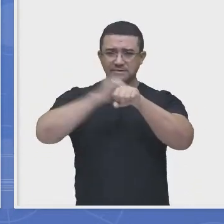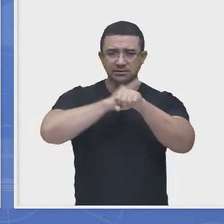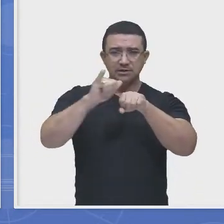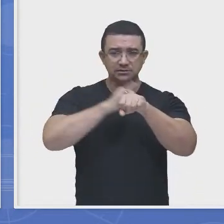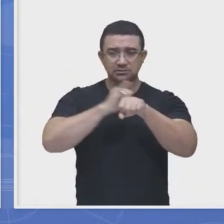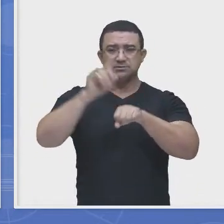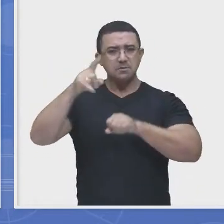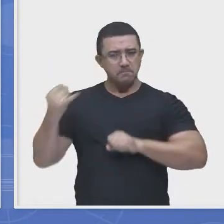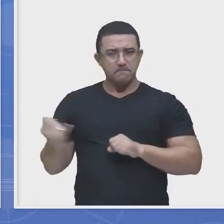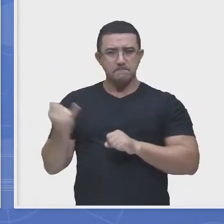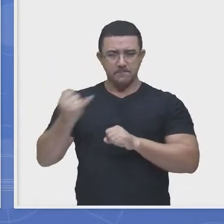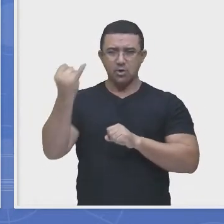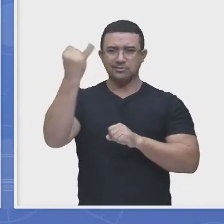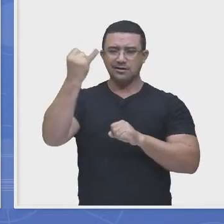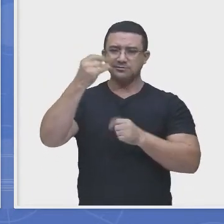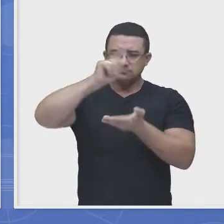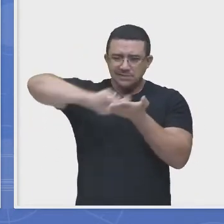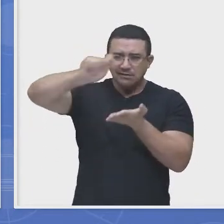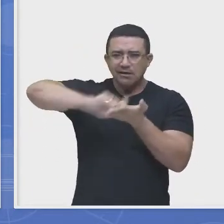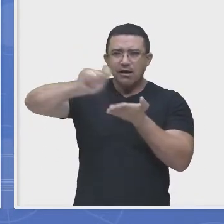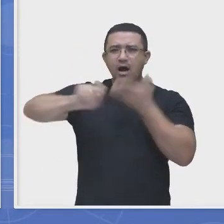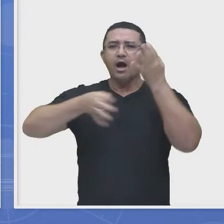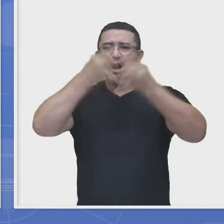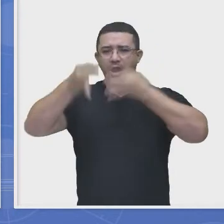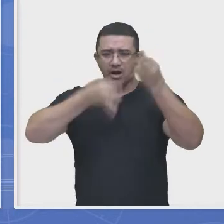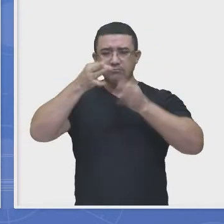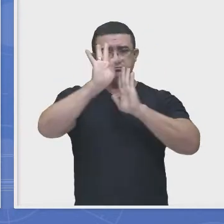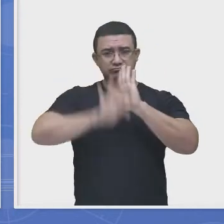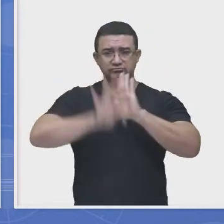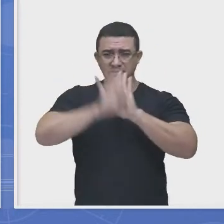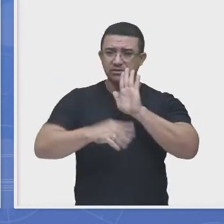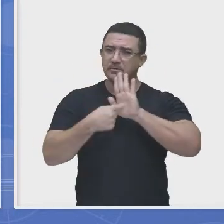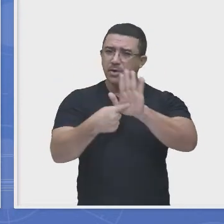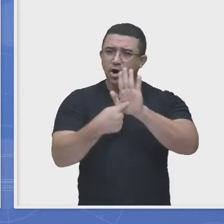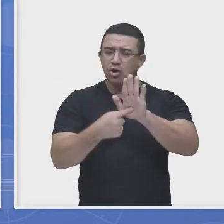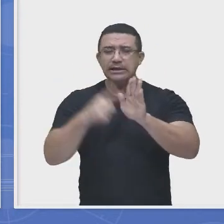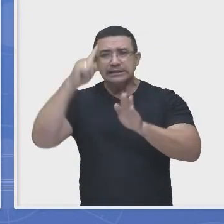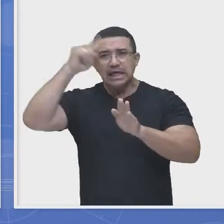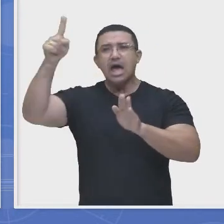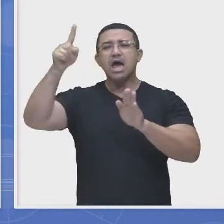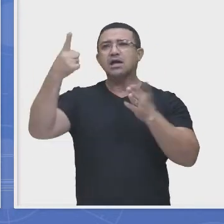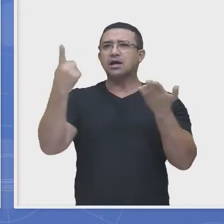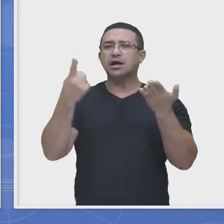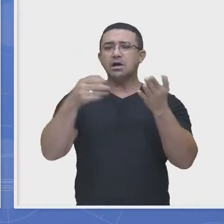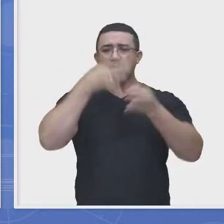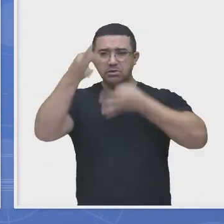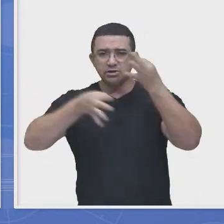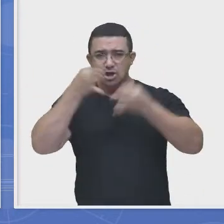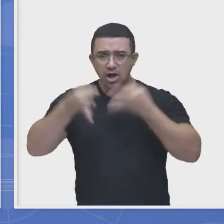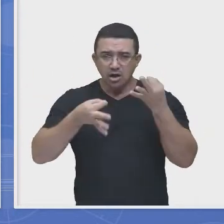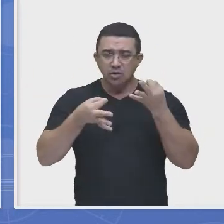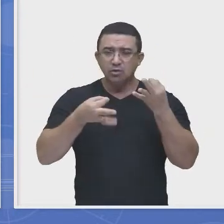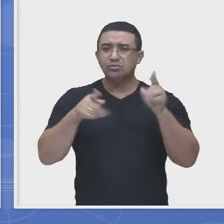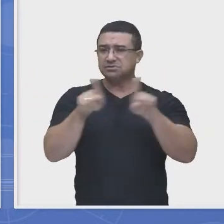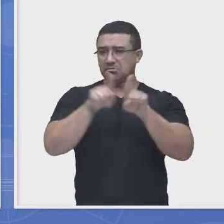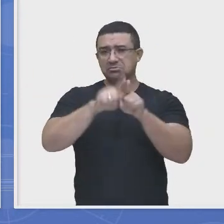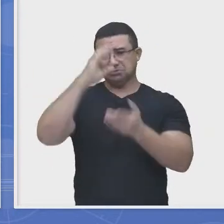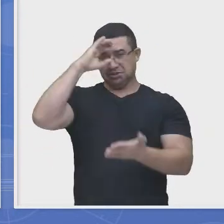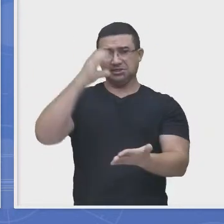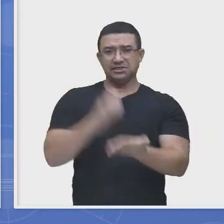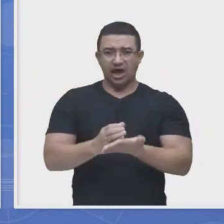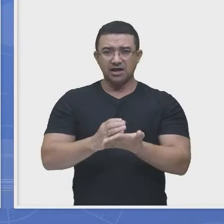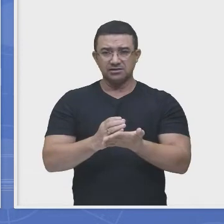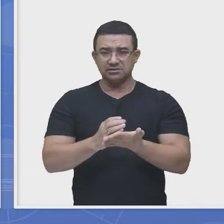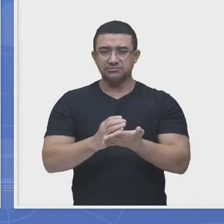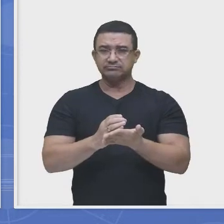O dissertativo argumentativo é aquele texto que vai trazer uma ideia, um ponto de vista, que também é chamado de tese, certo? E que